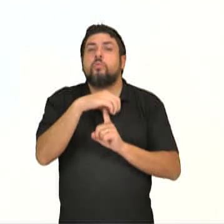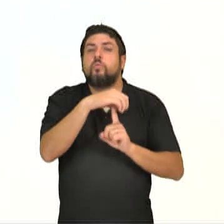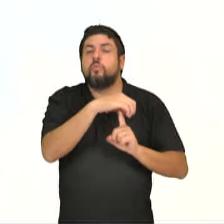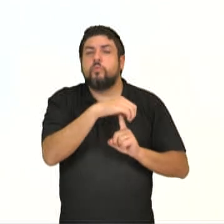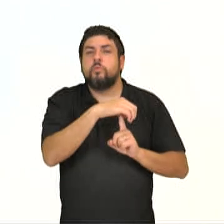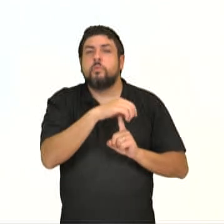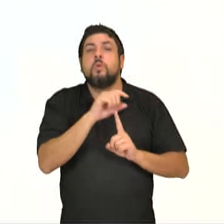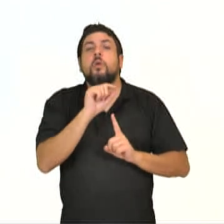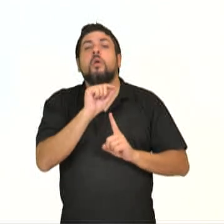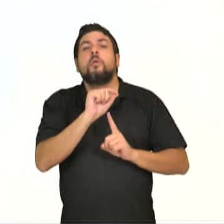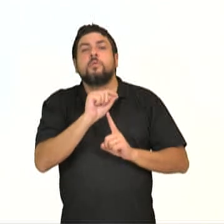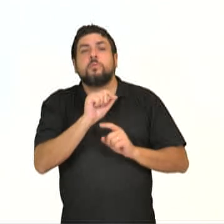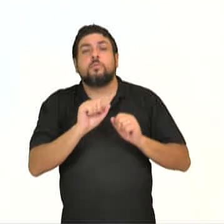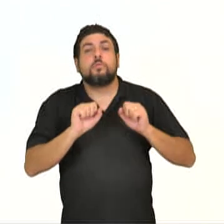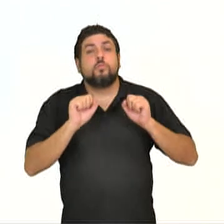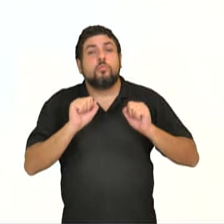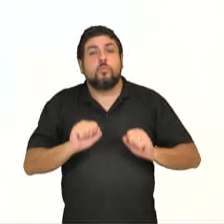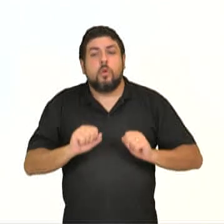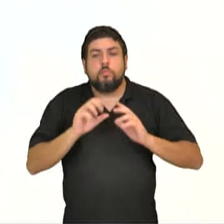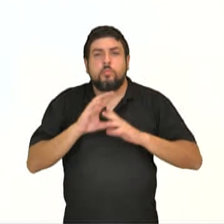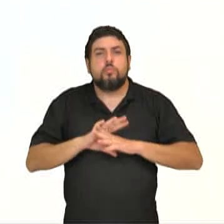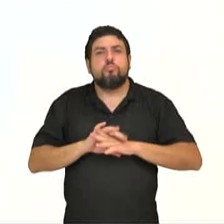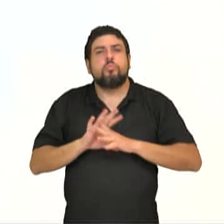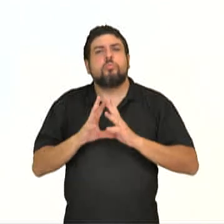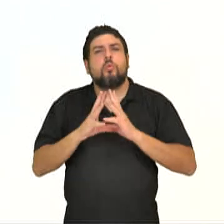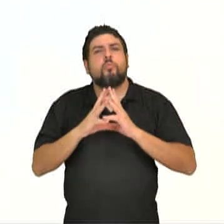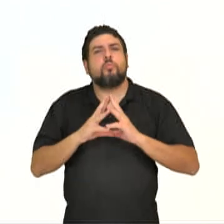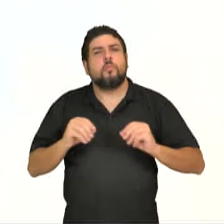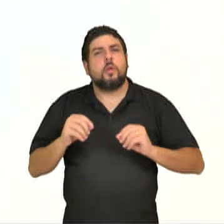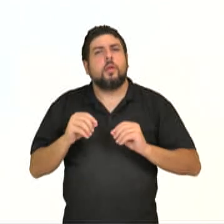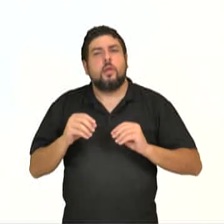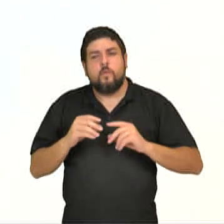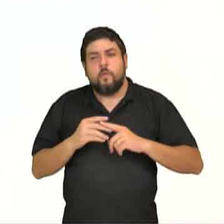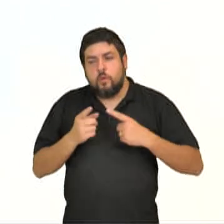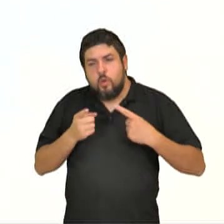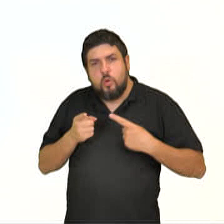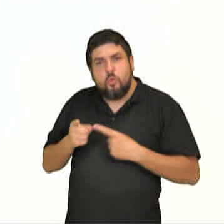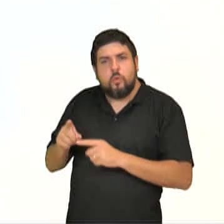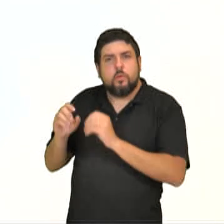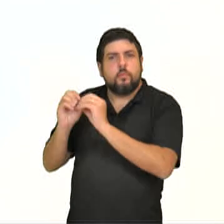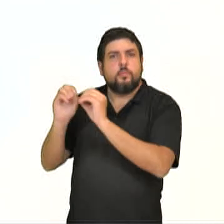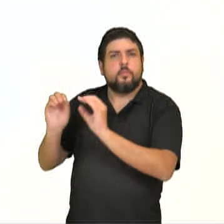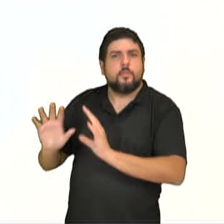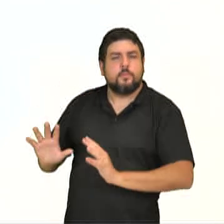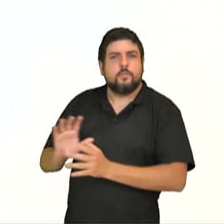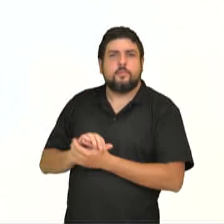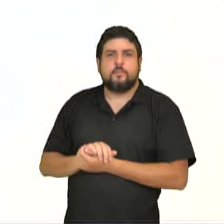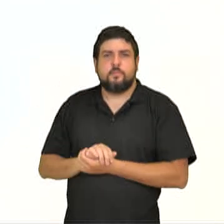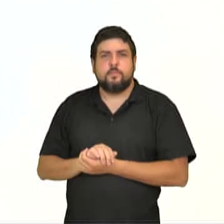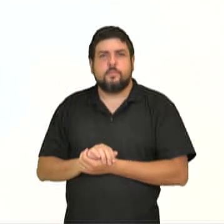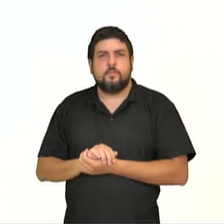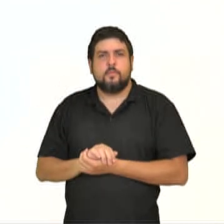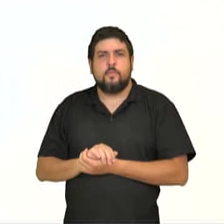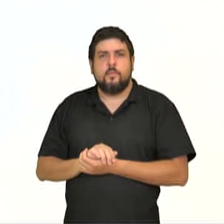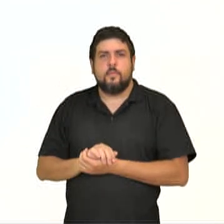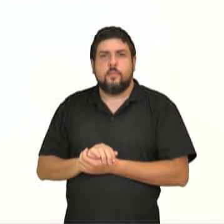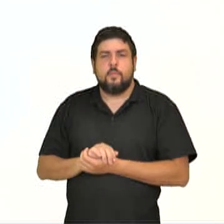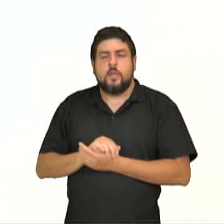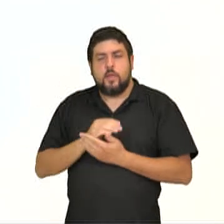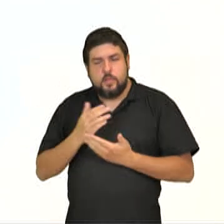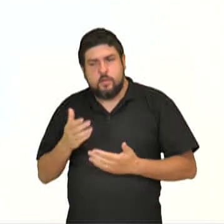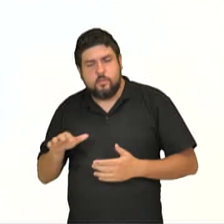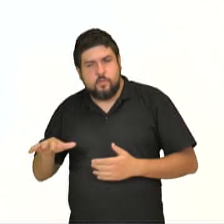combater infecções causadas por bactérias. Então, muito provavelmente, esses prisioneiros lá de